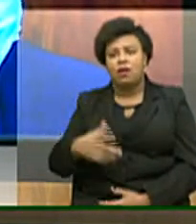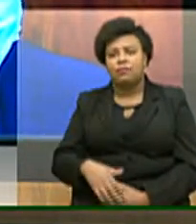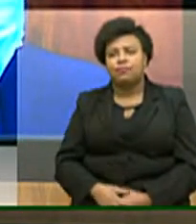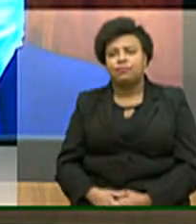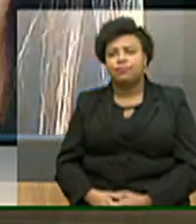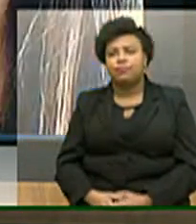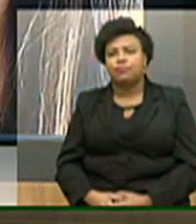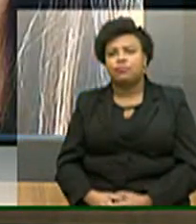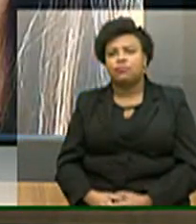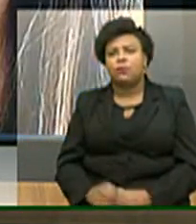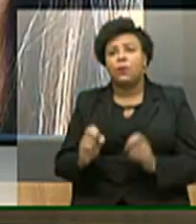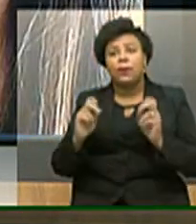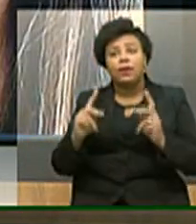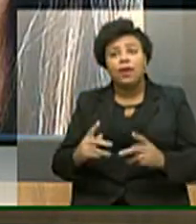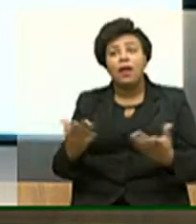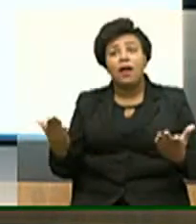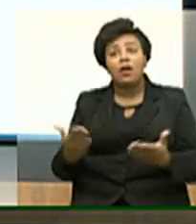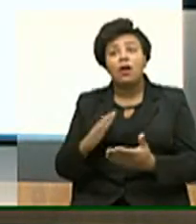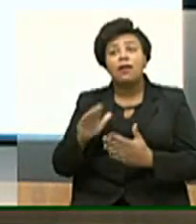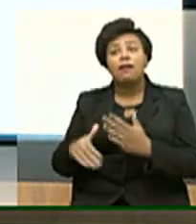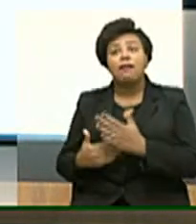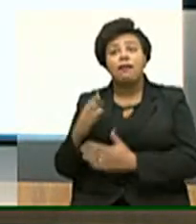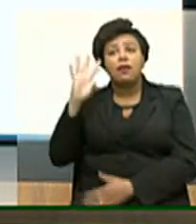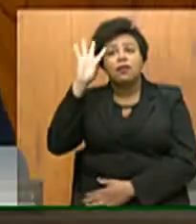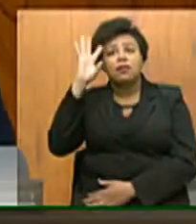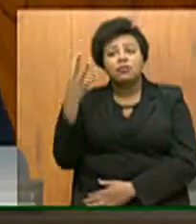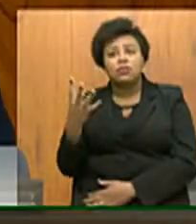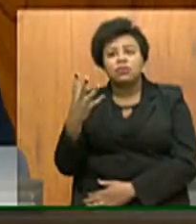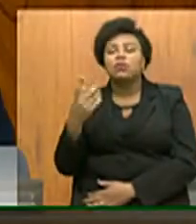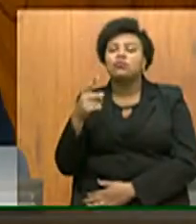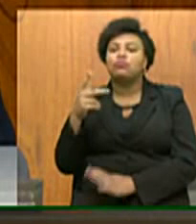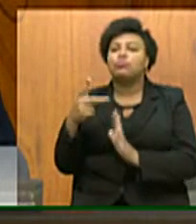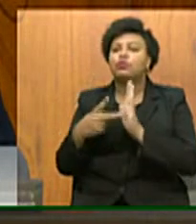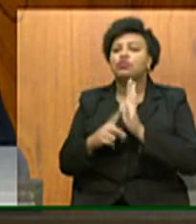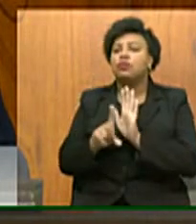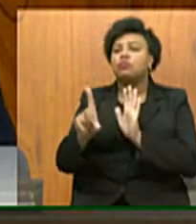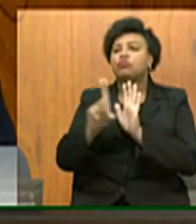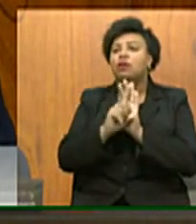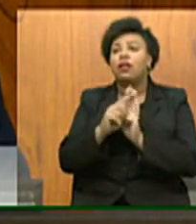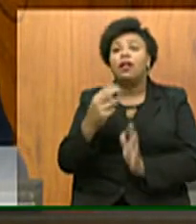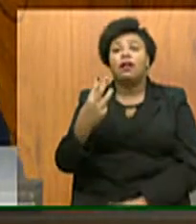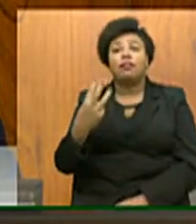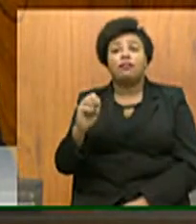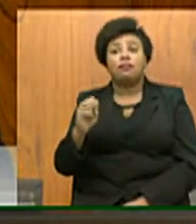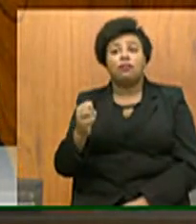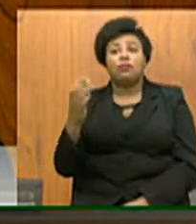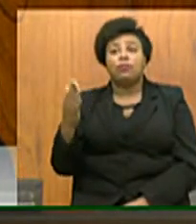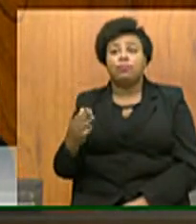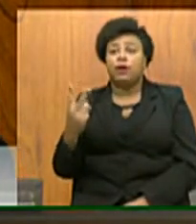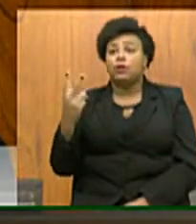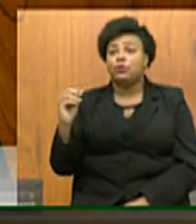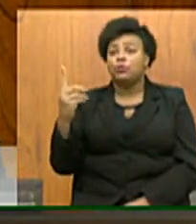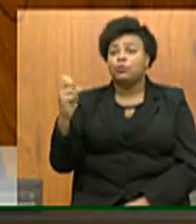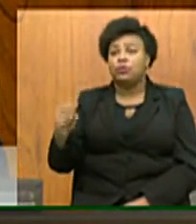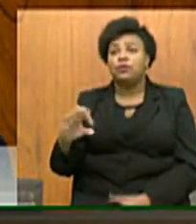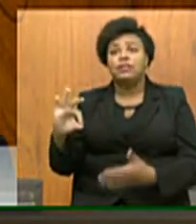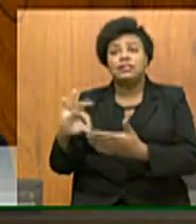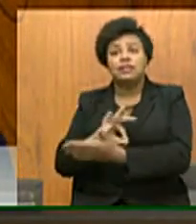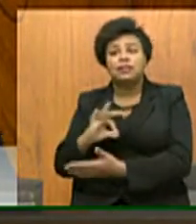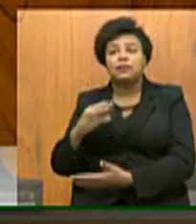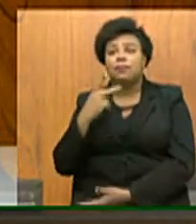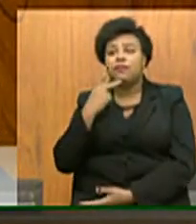eu vou encaminhar. Ok, então passamos ao encaminhamento do projeto de lei 38/2018. Escrita para